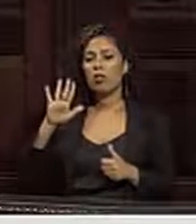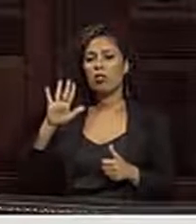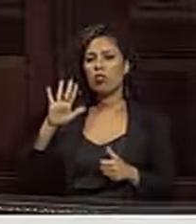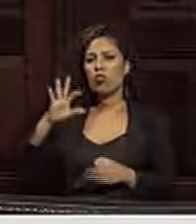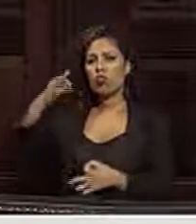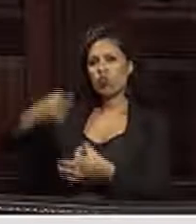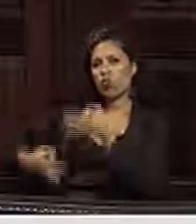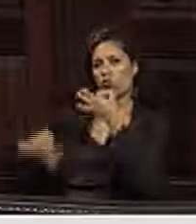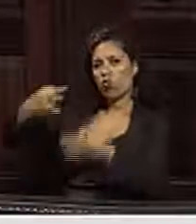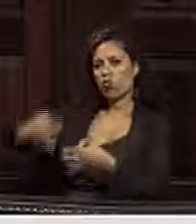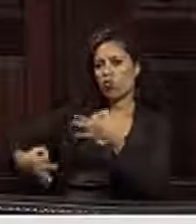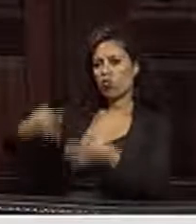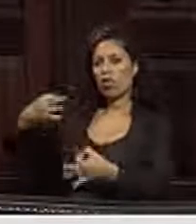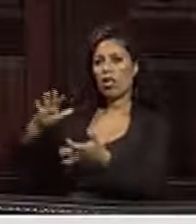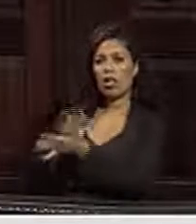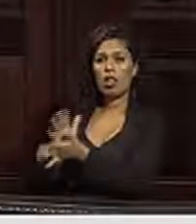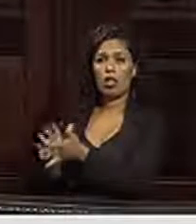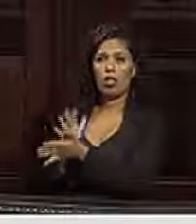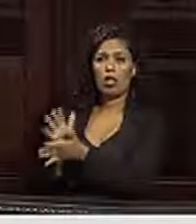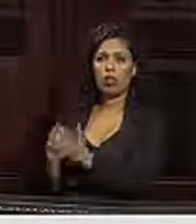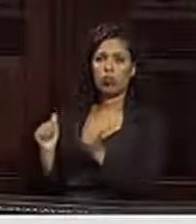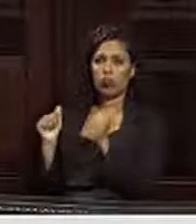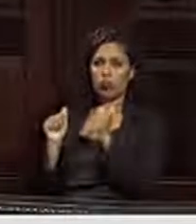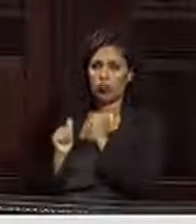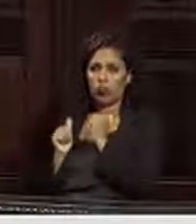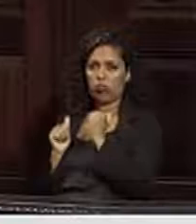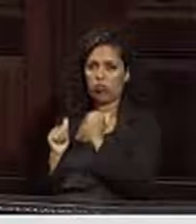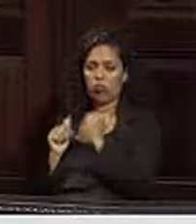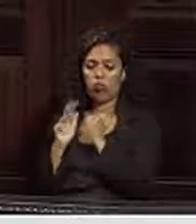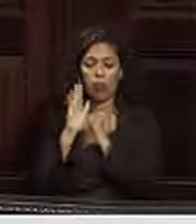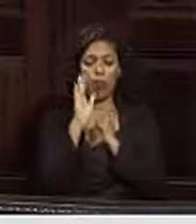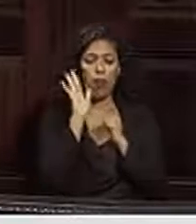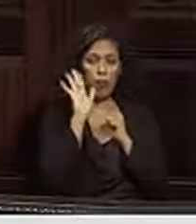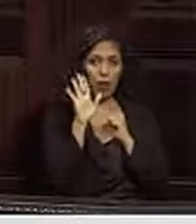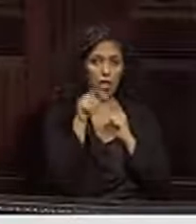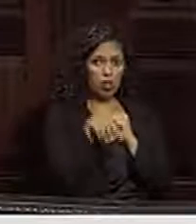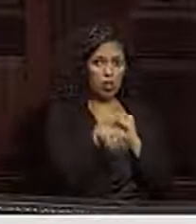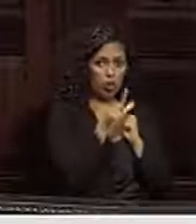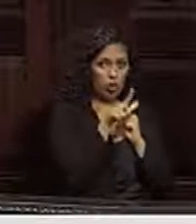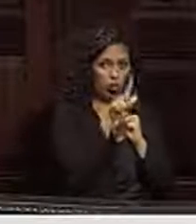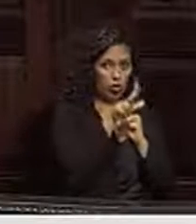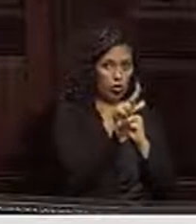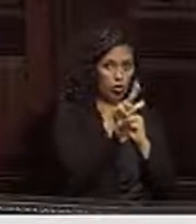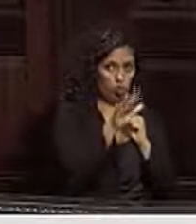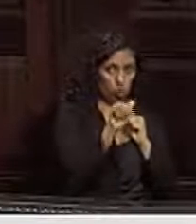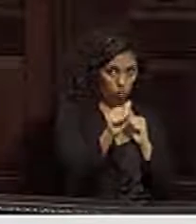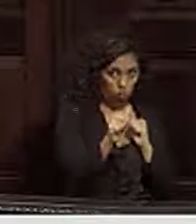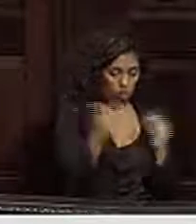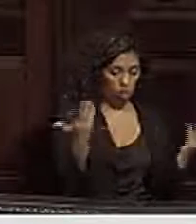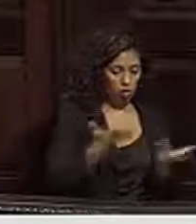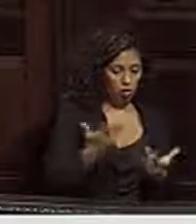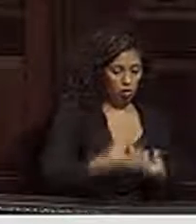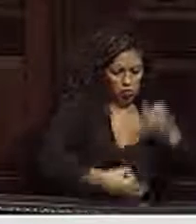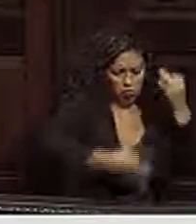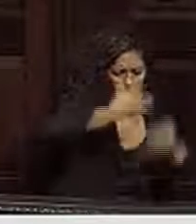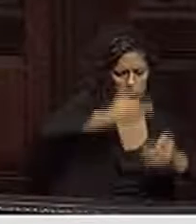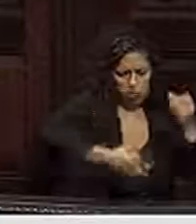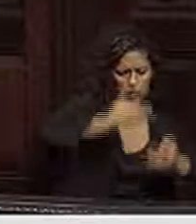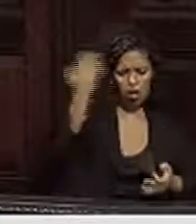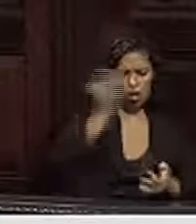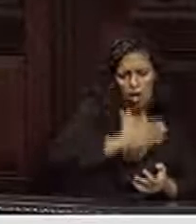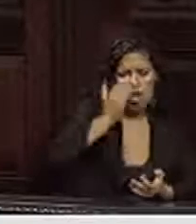forma diferenciada. Então nós estamos, senhor presidente, vivendo